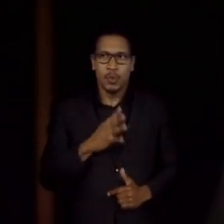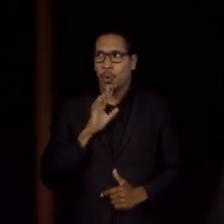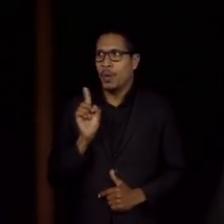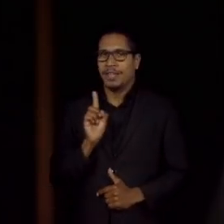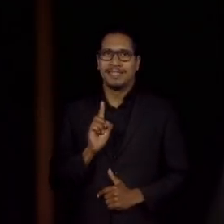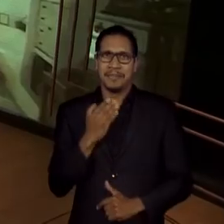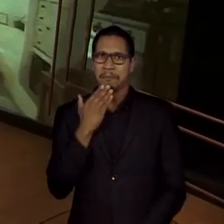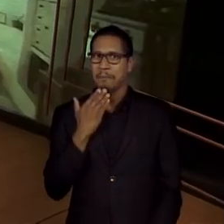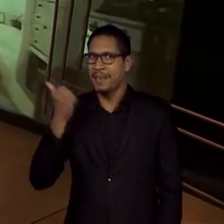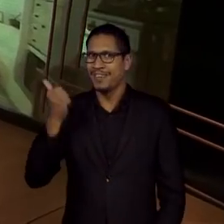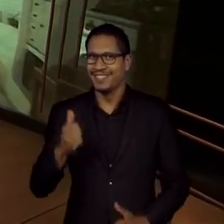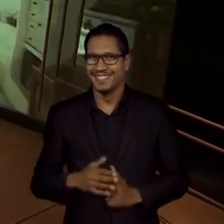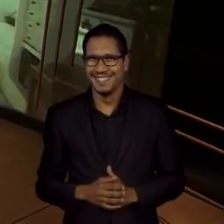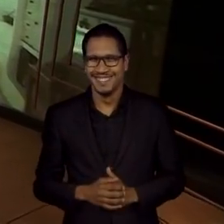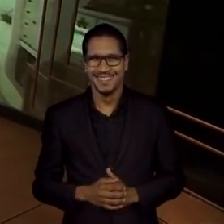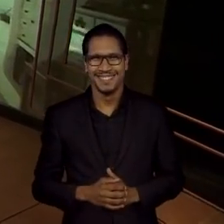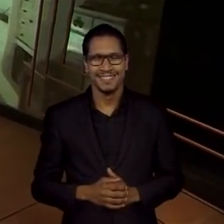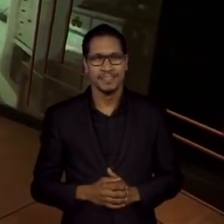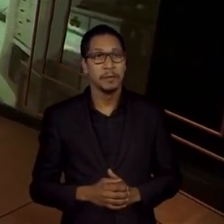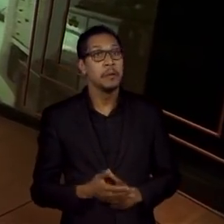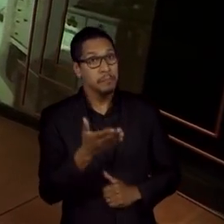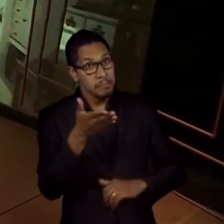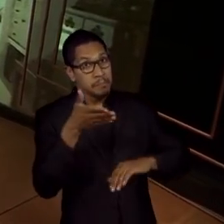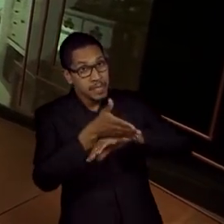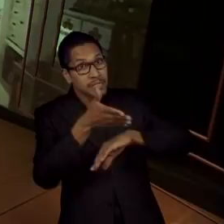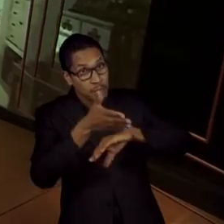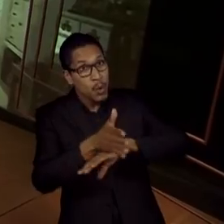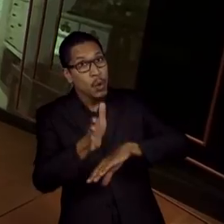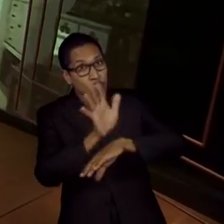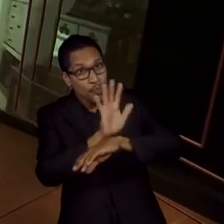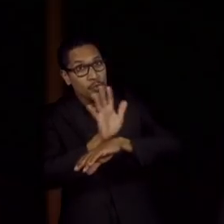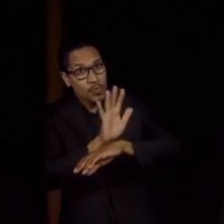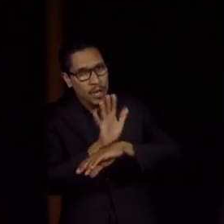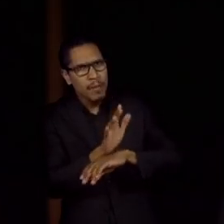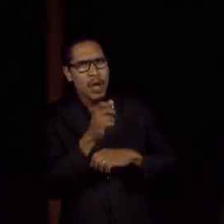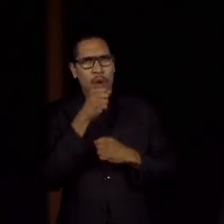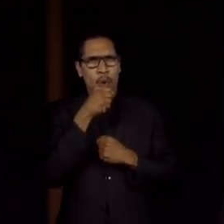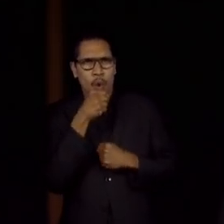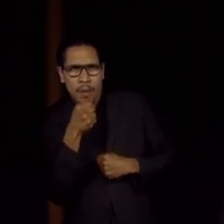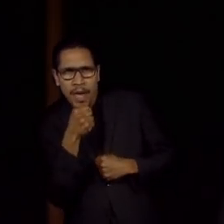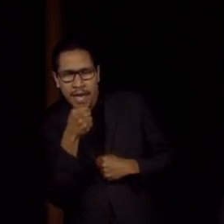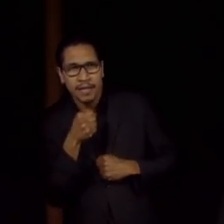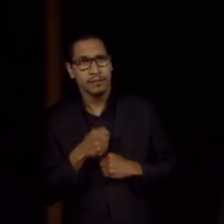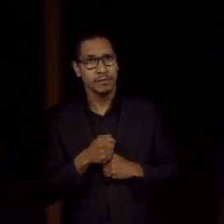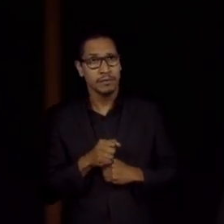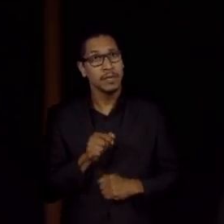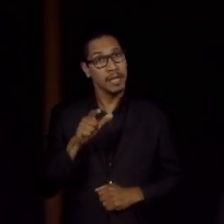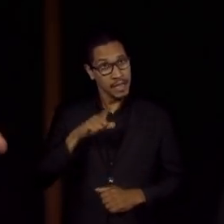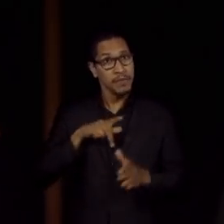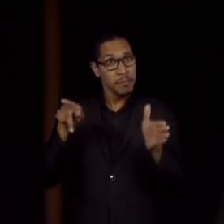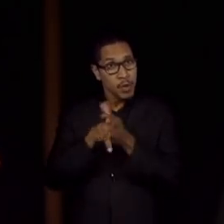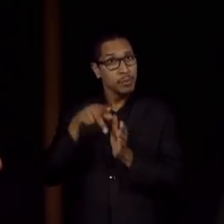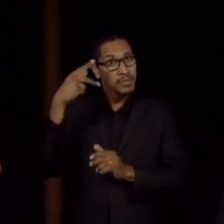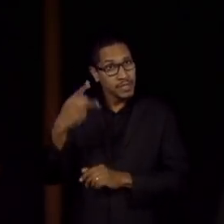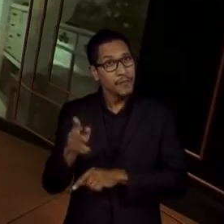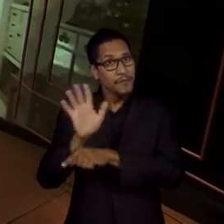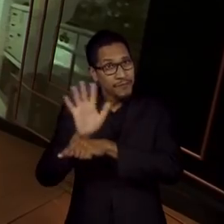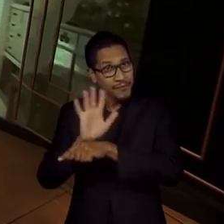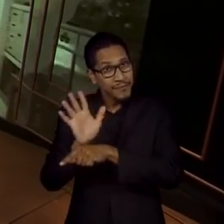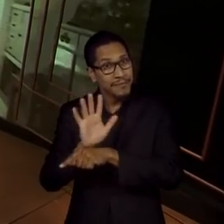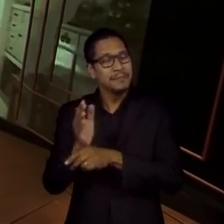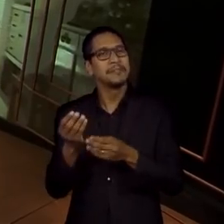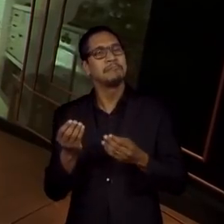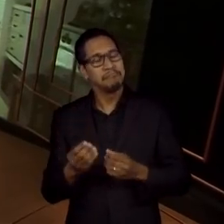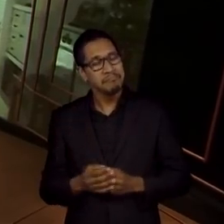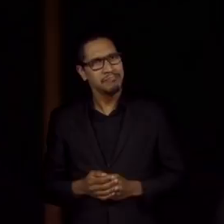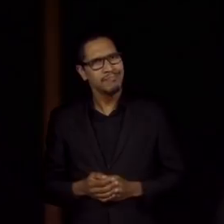Você participou dos filmes do Roberto Carlos, mas teve também o seu próprio filme, Juventude e Ternura, né? Como é que surgiu o convite